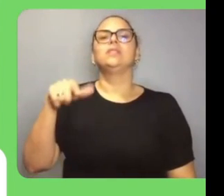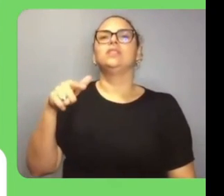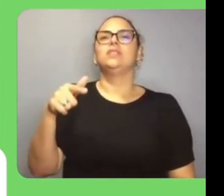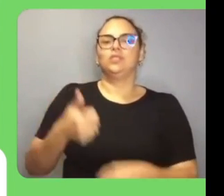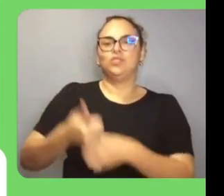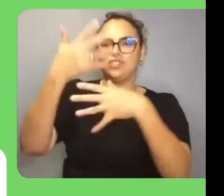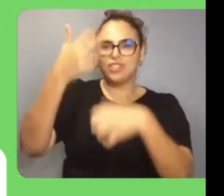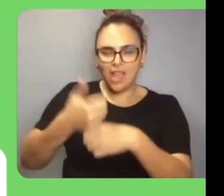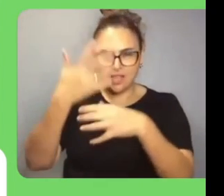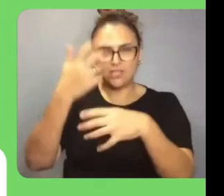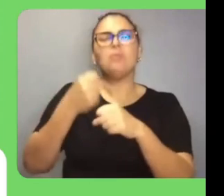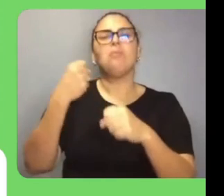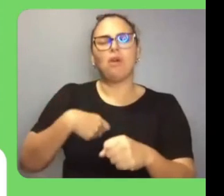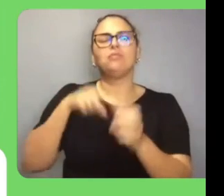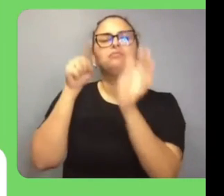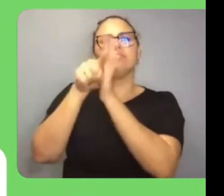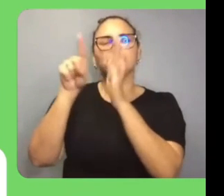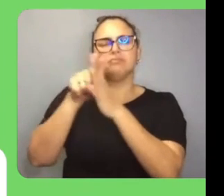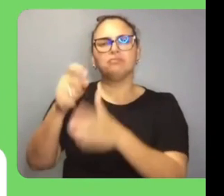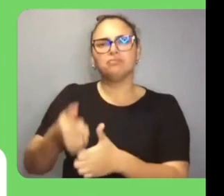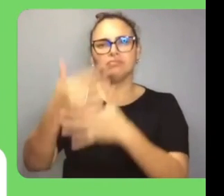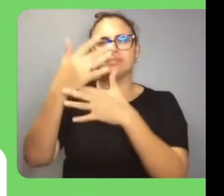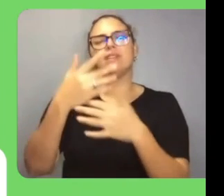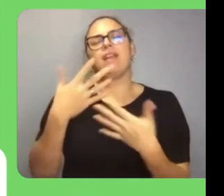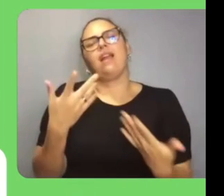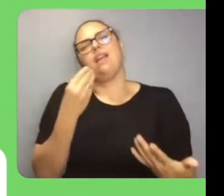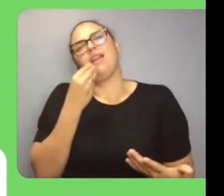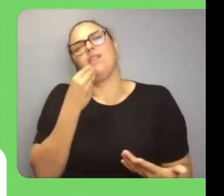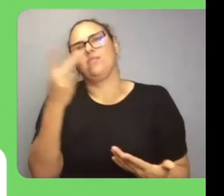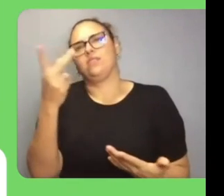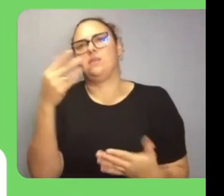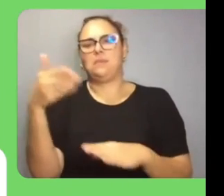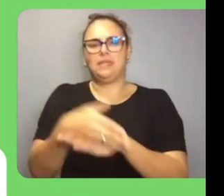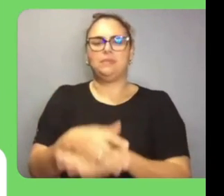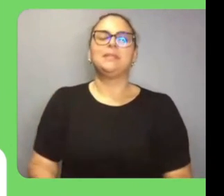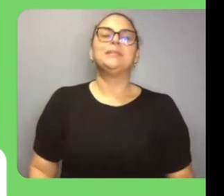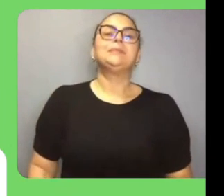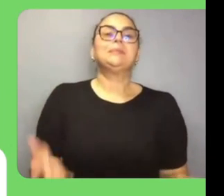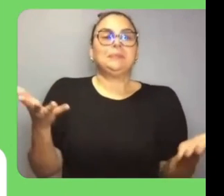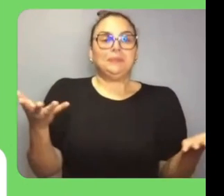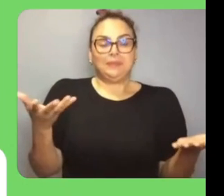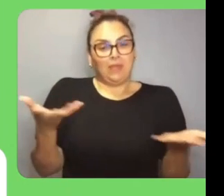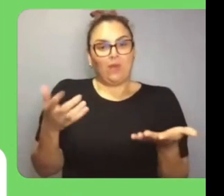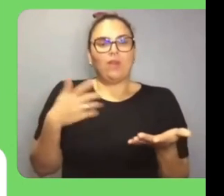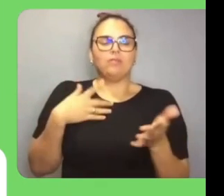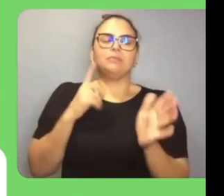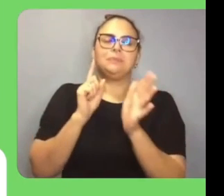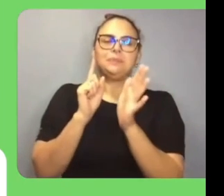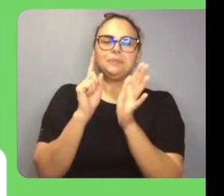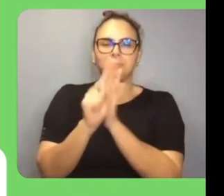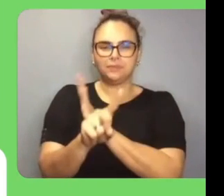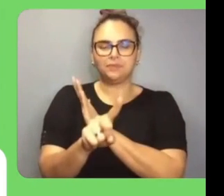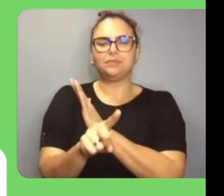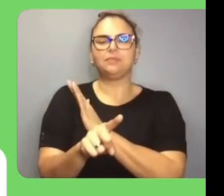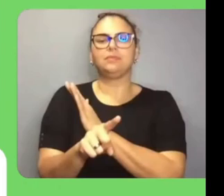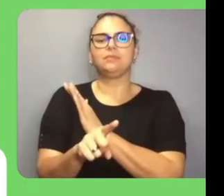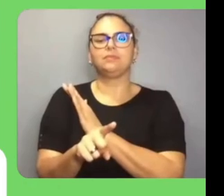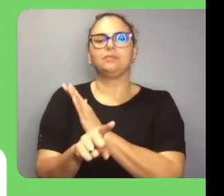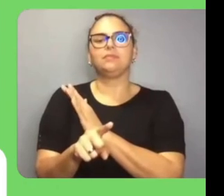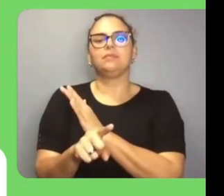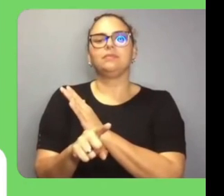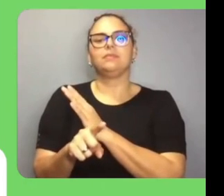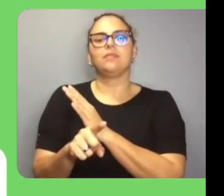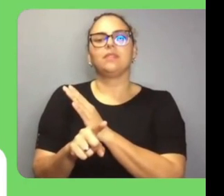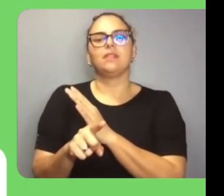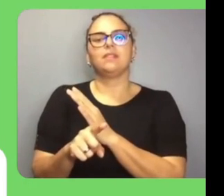suas perguntas. Obviamente, vocês têm que participar aqui. O que eu queria te perguntar, Andresa, é a questão, assim, também...